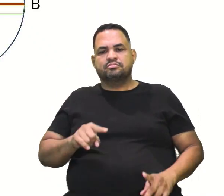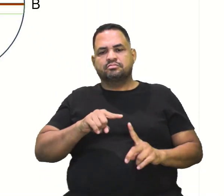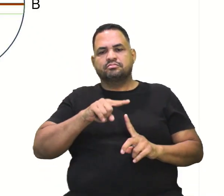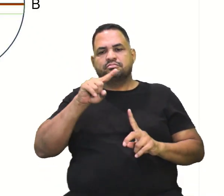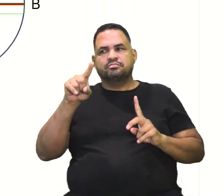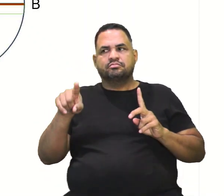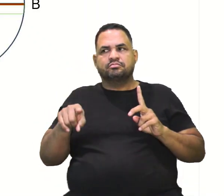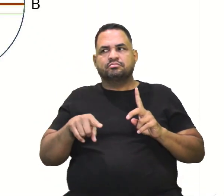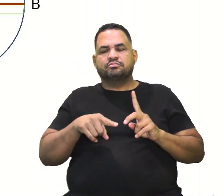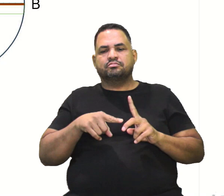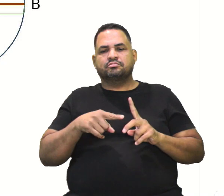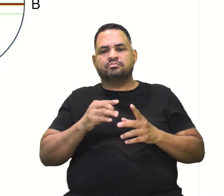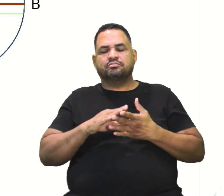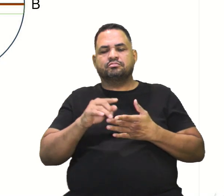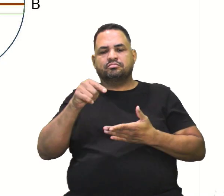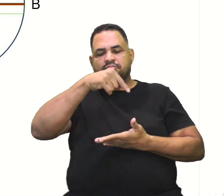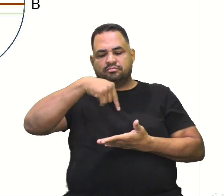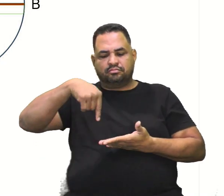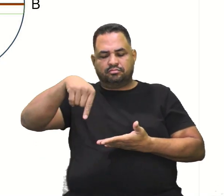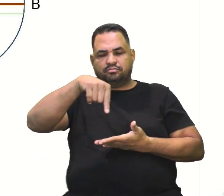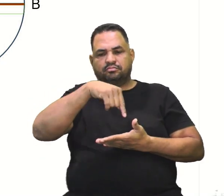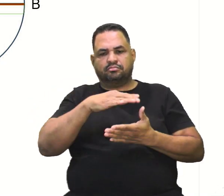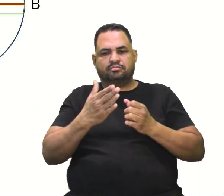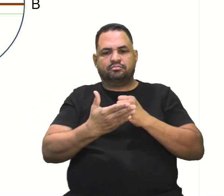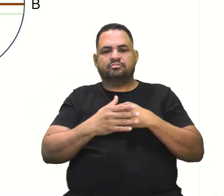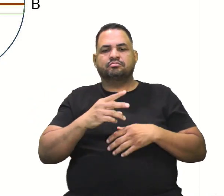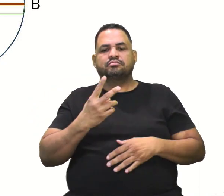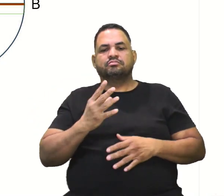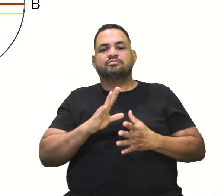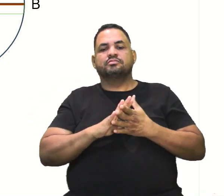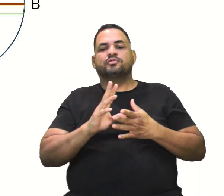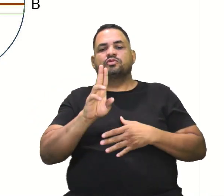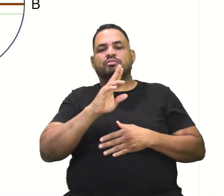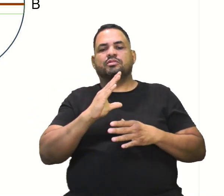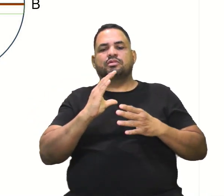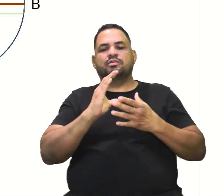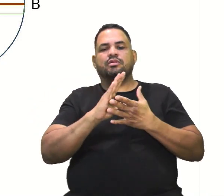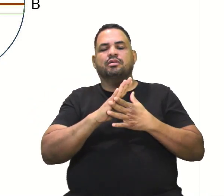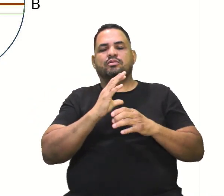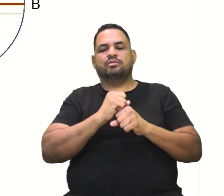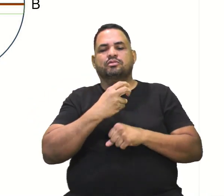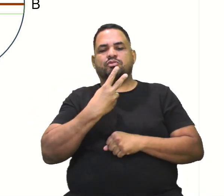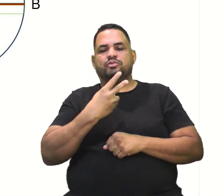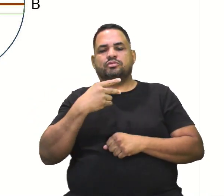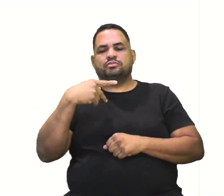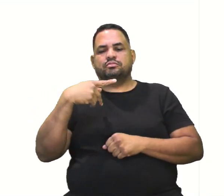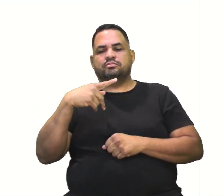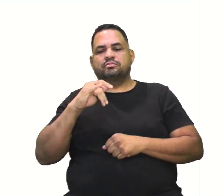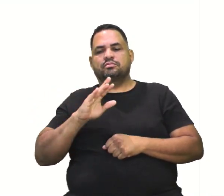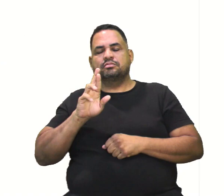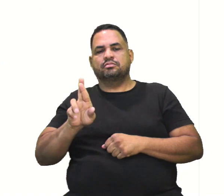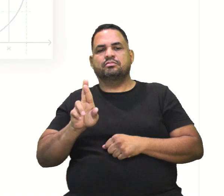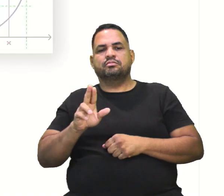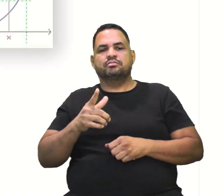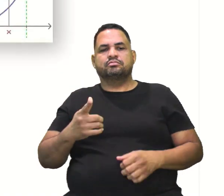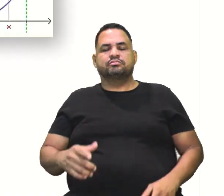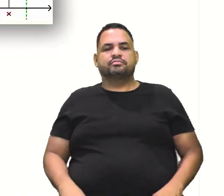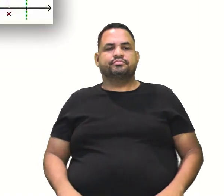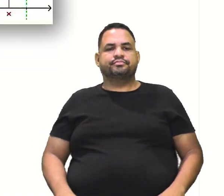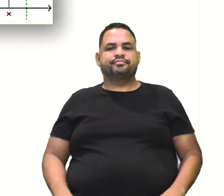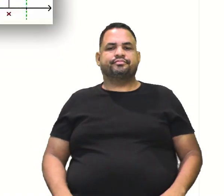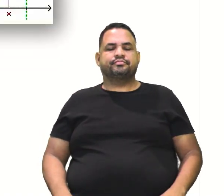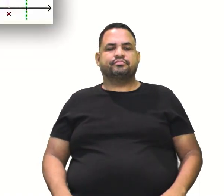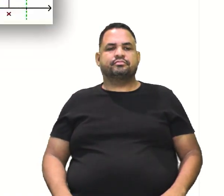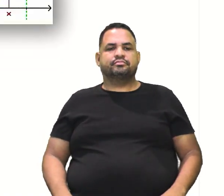círculo. E ali, para calcular o perímetro, nós temos que usar o 2πr. Né? Isso mesmo. E aqui a gente vai